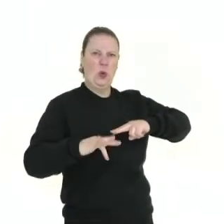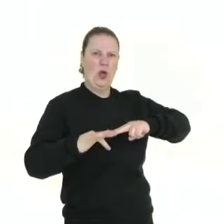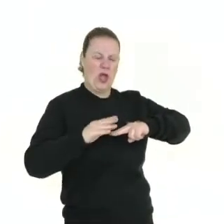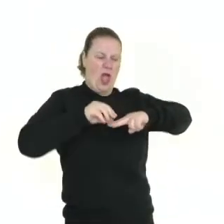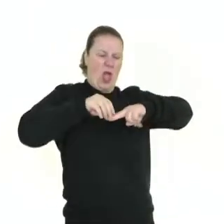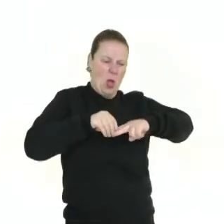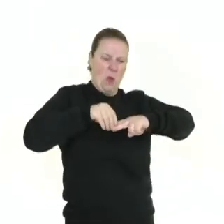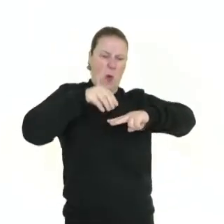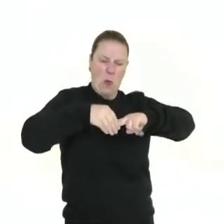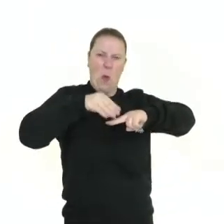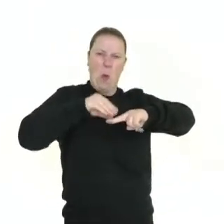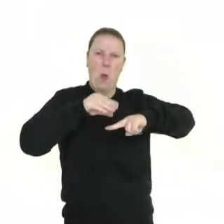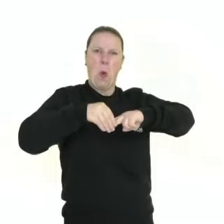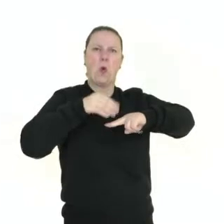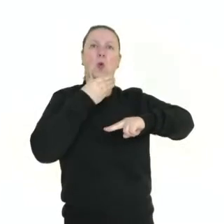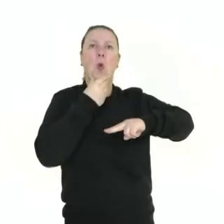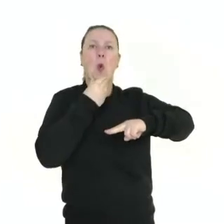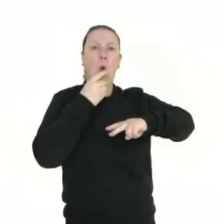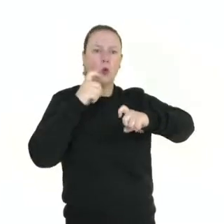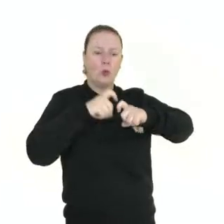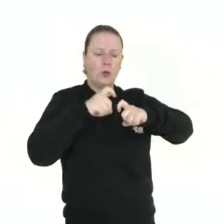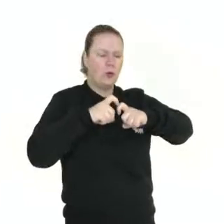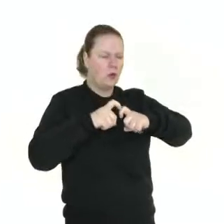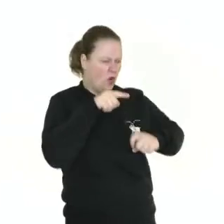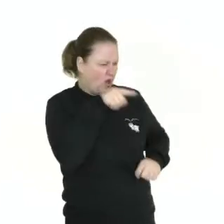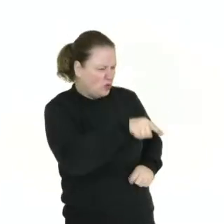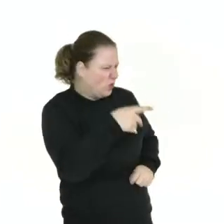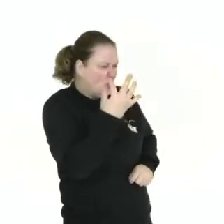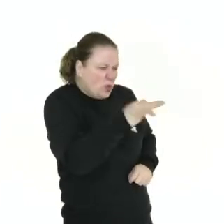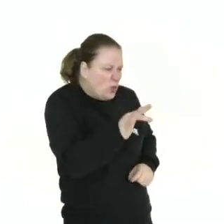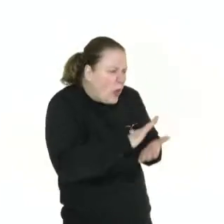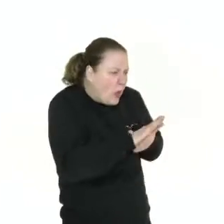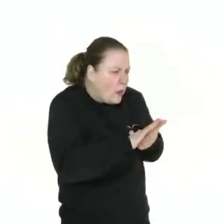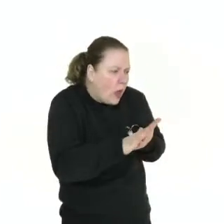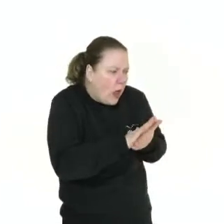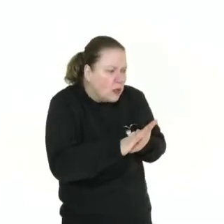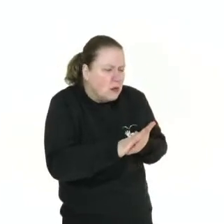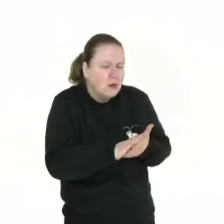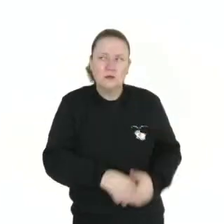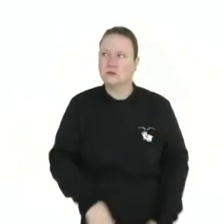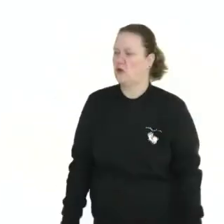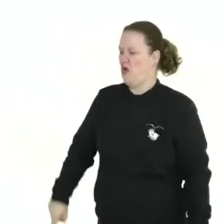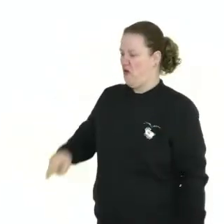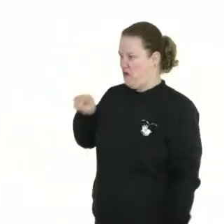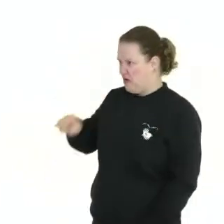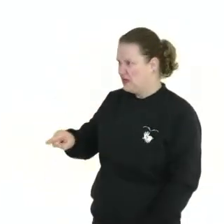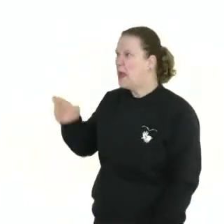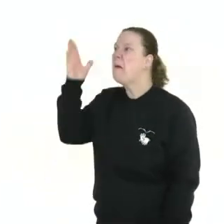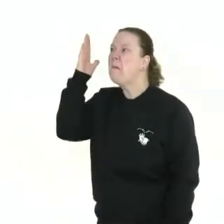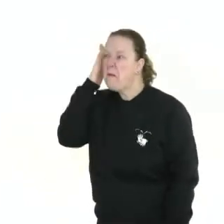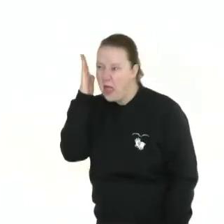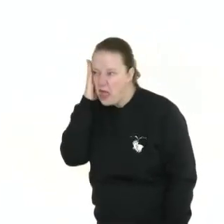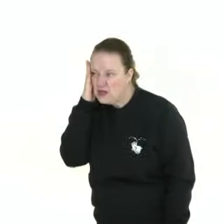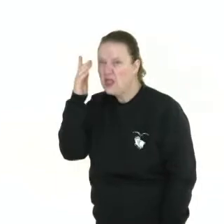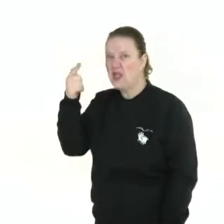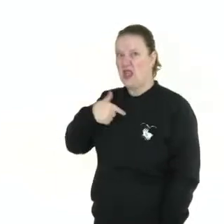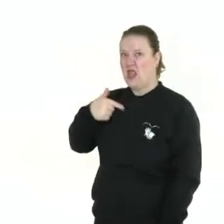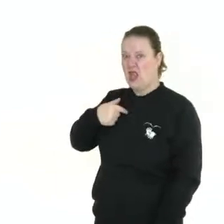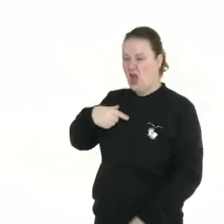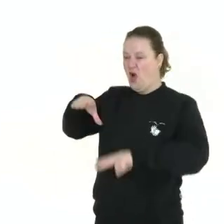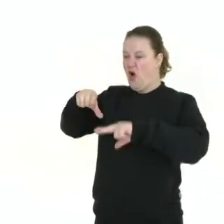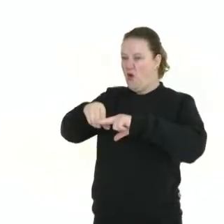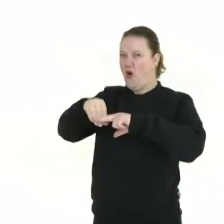do homem. Como é que a sua não doeu na dica de nada? E você acha que eu vou dar a perna que dói para o